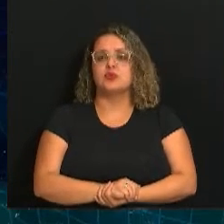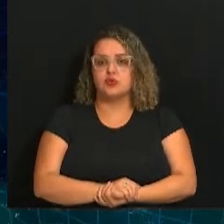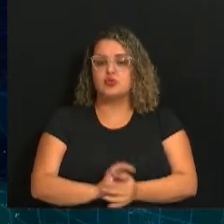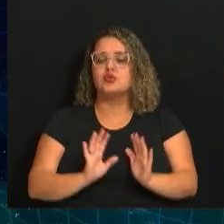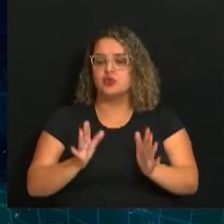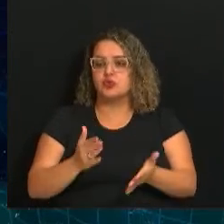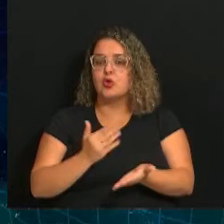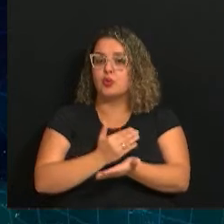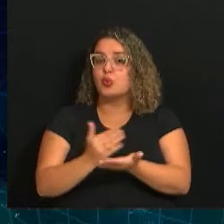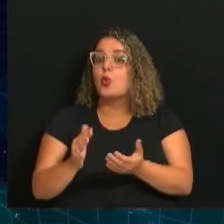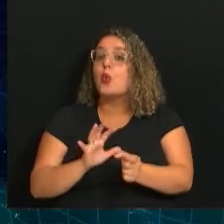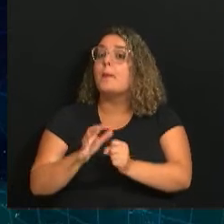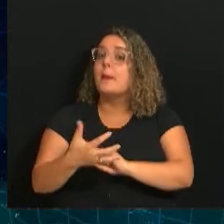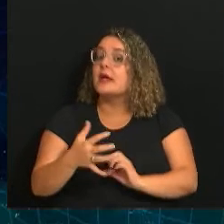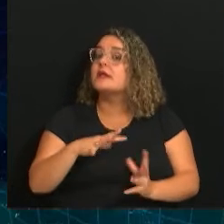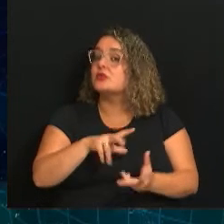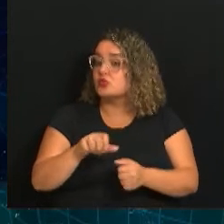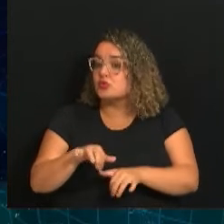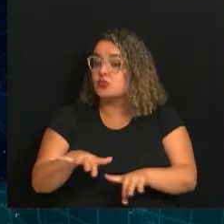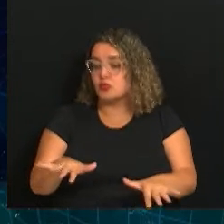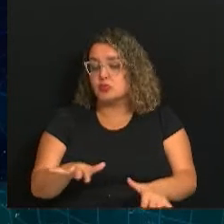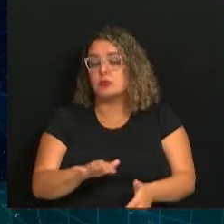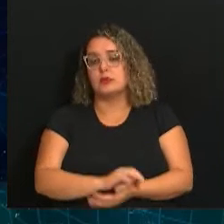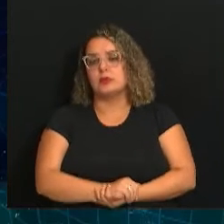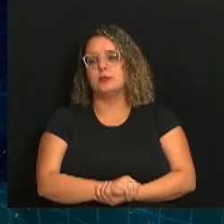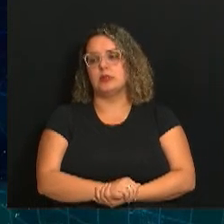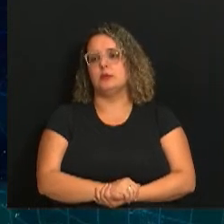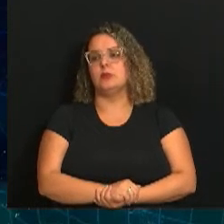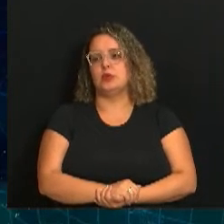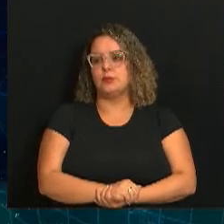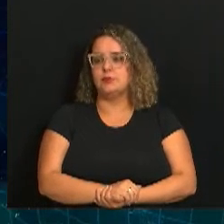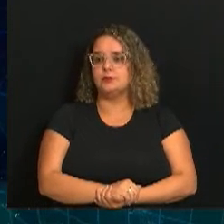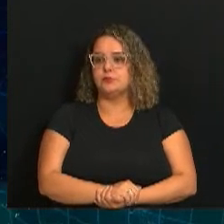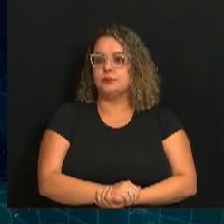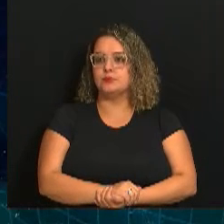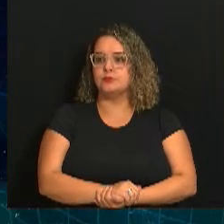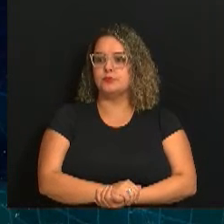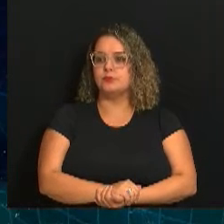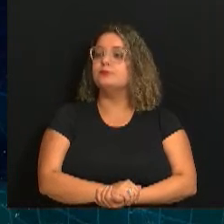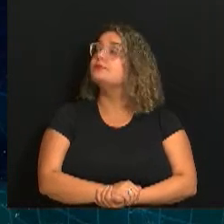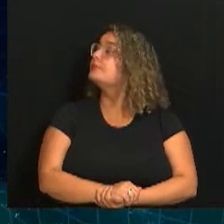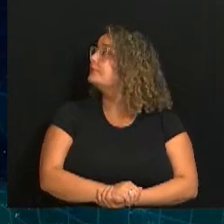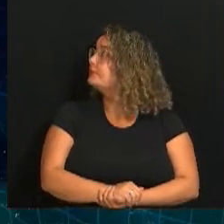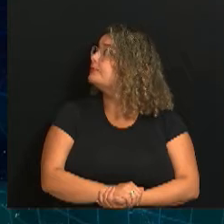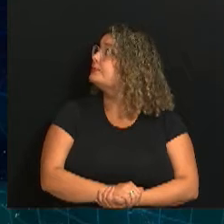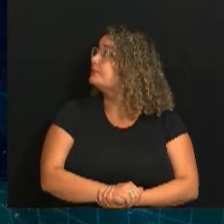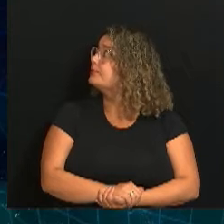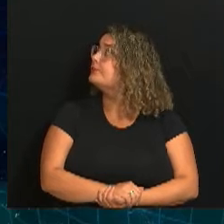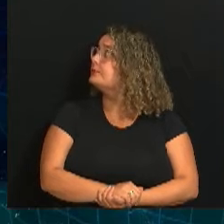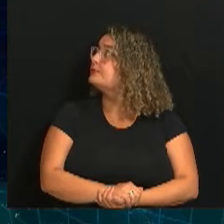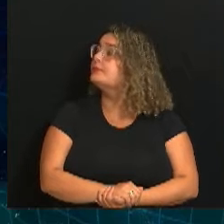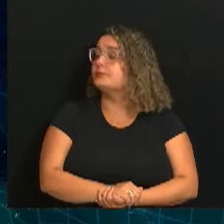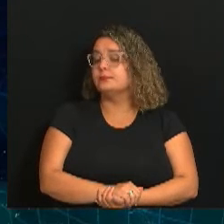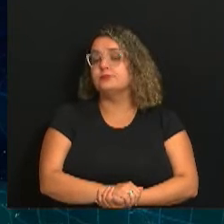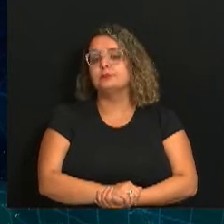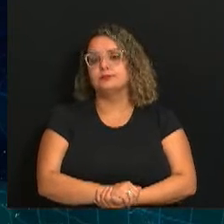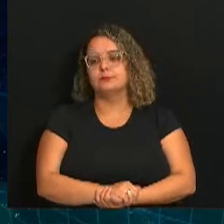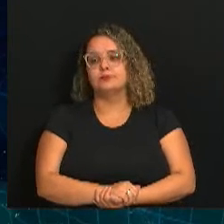horas, porque nós tínhamos casos represados de janeiro e fevereiro que aguardavam